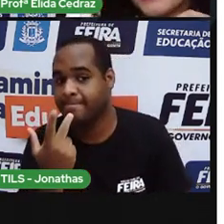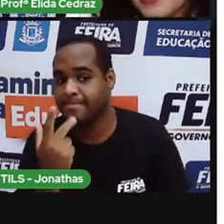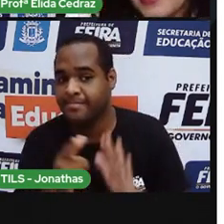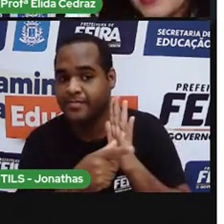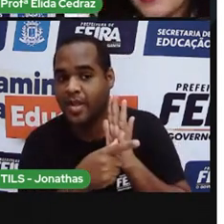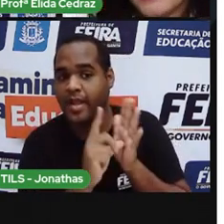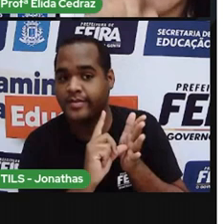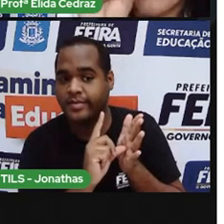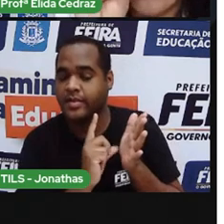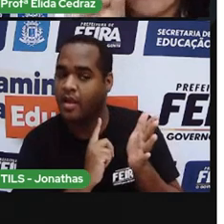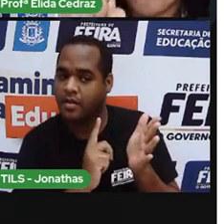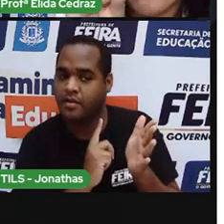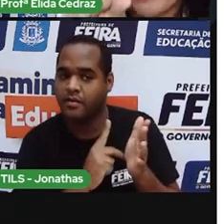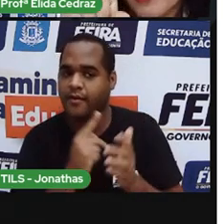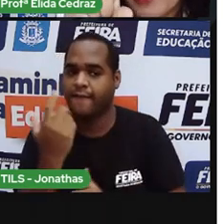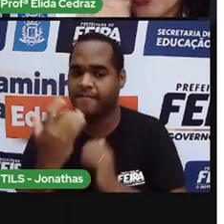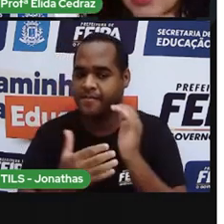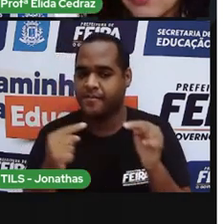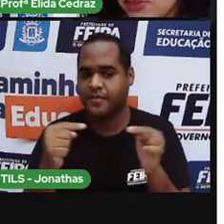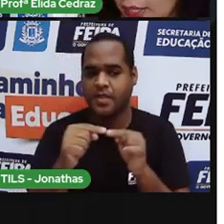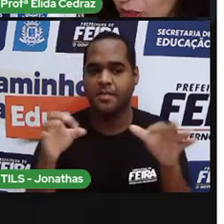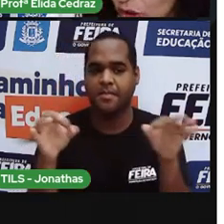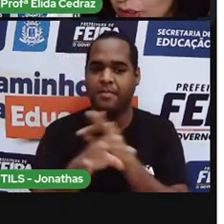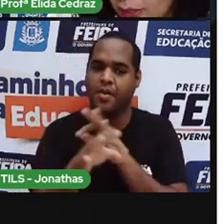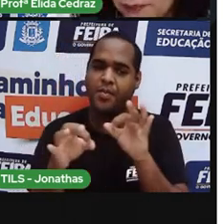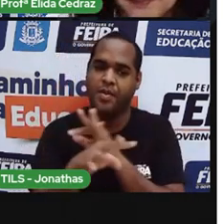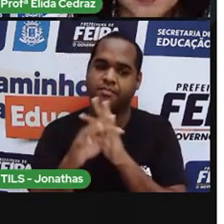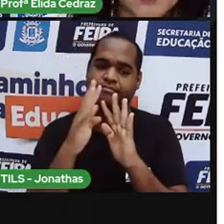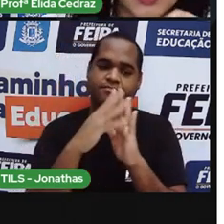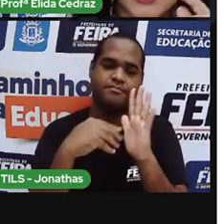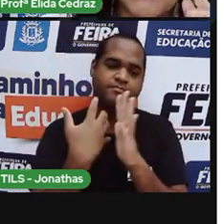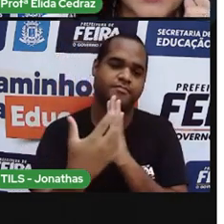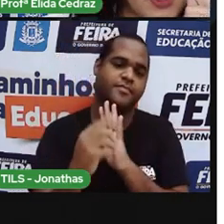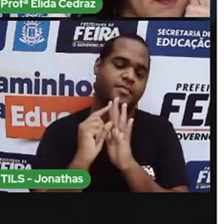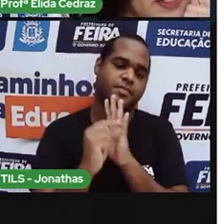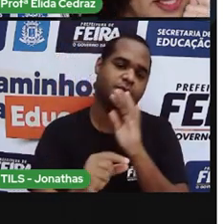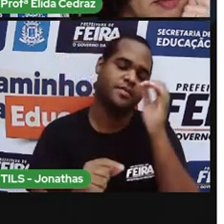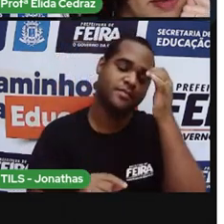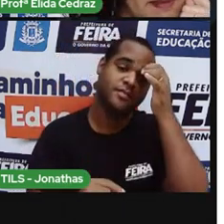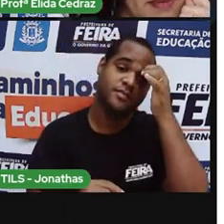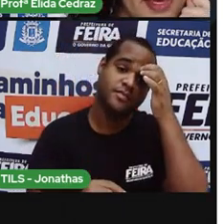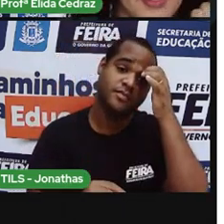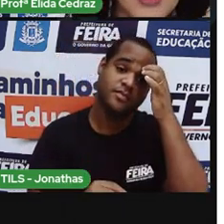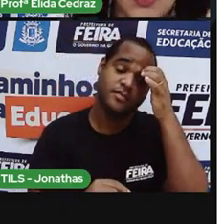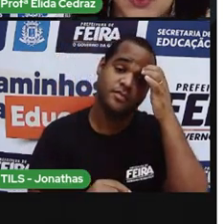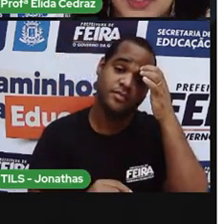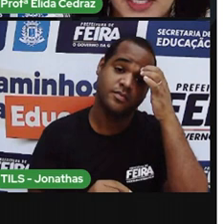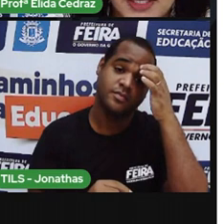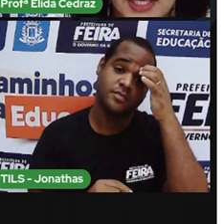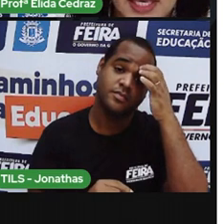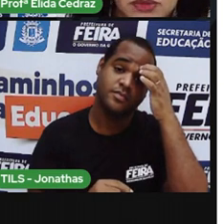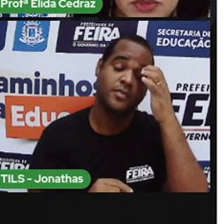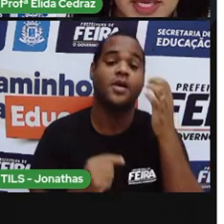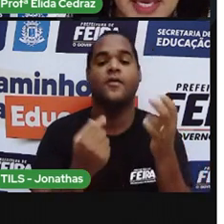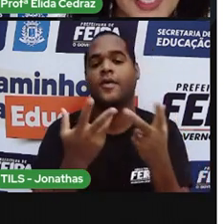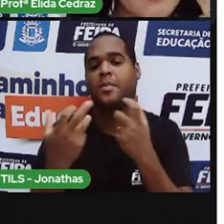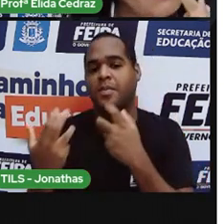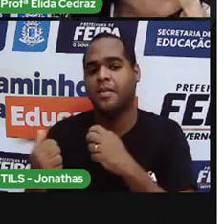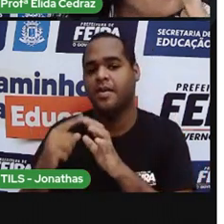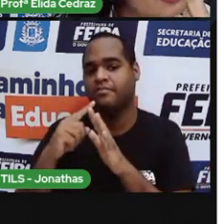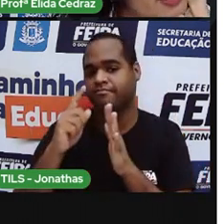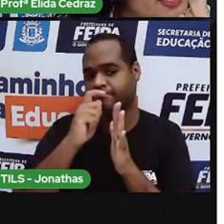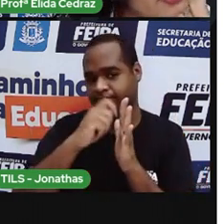de dele que vai completar a nossa cruzadinha. Se você observar bem os escritos